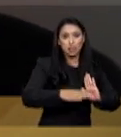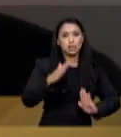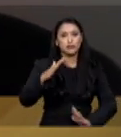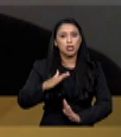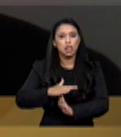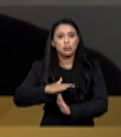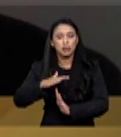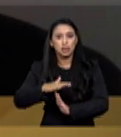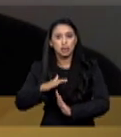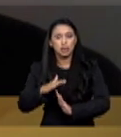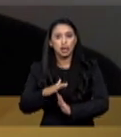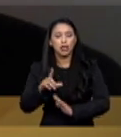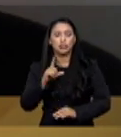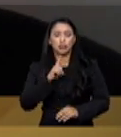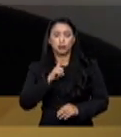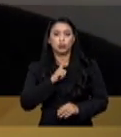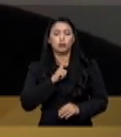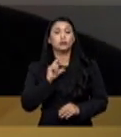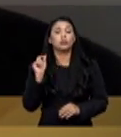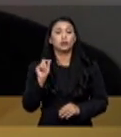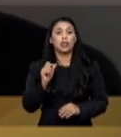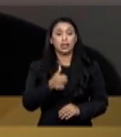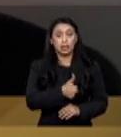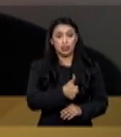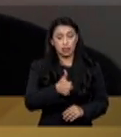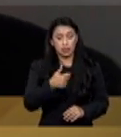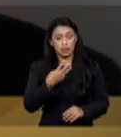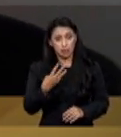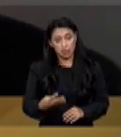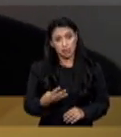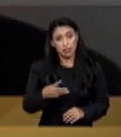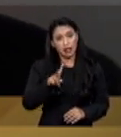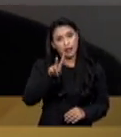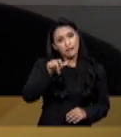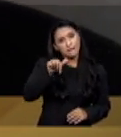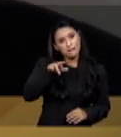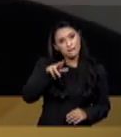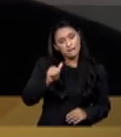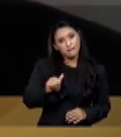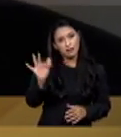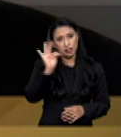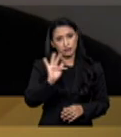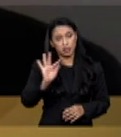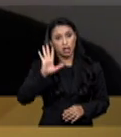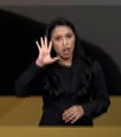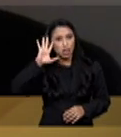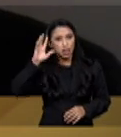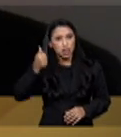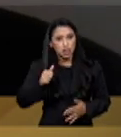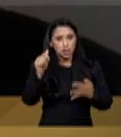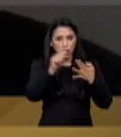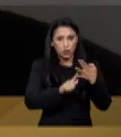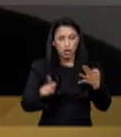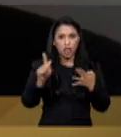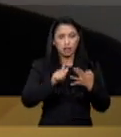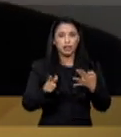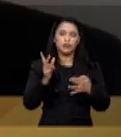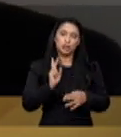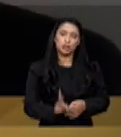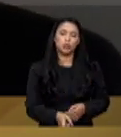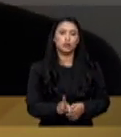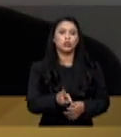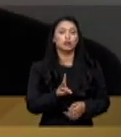ao alcance da conexão instrumental da 13ª Vara Federal. Na decisão agravada,